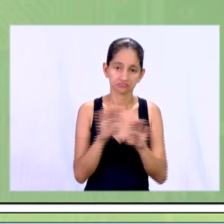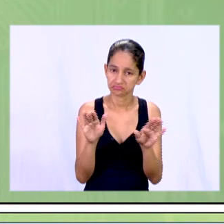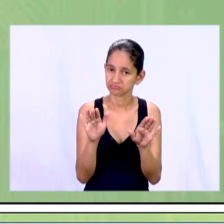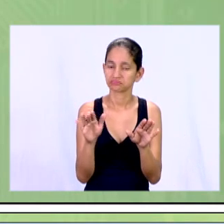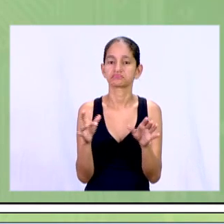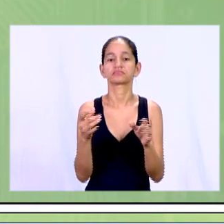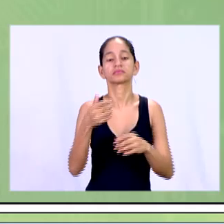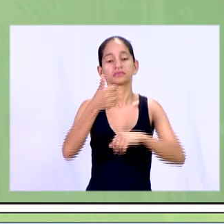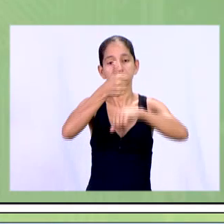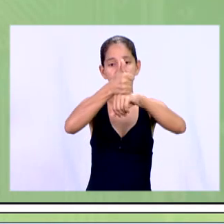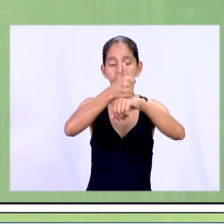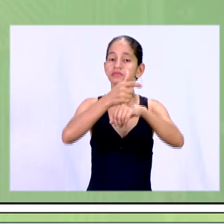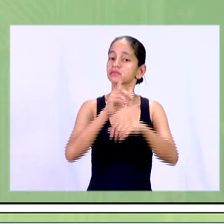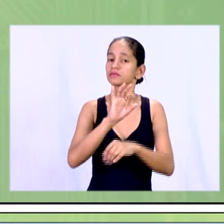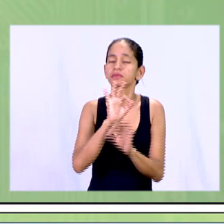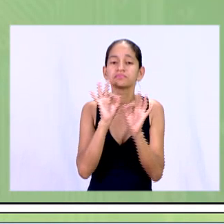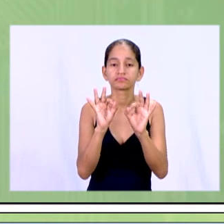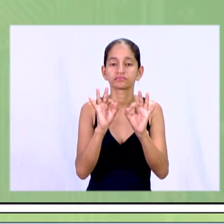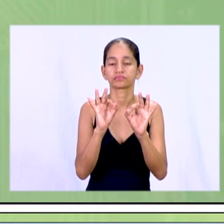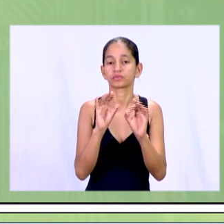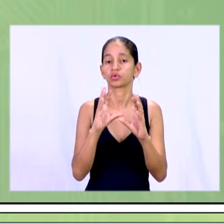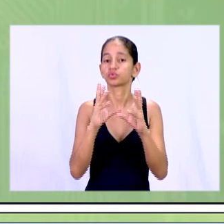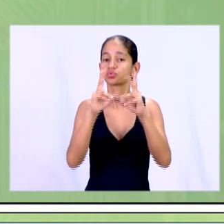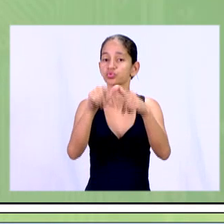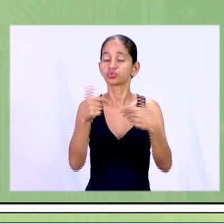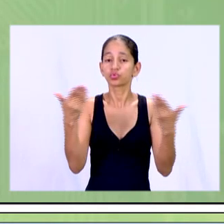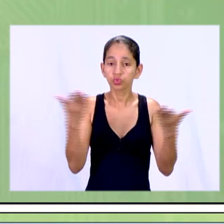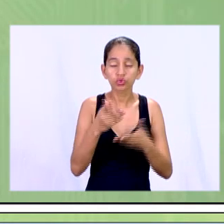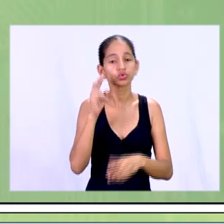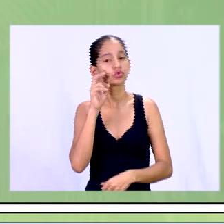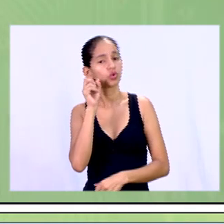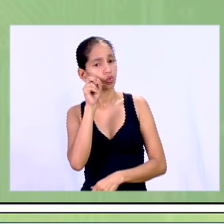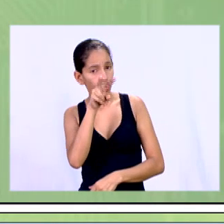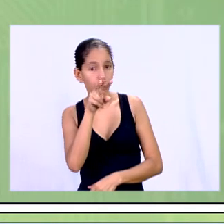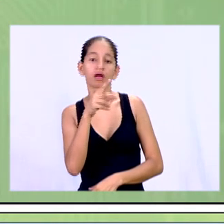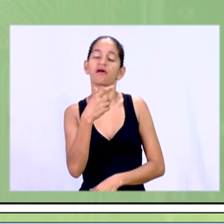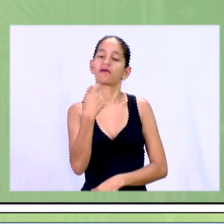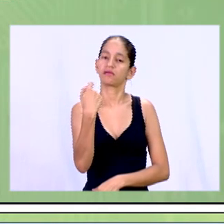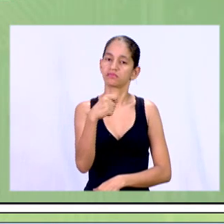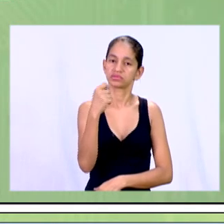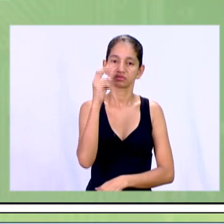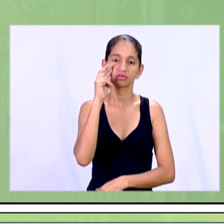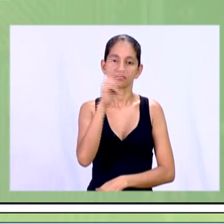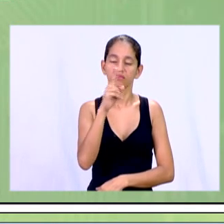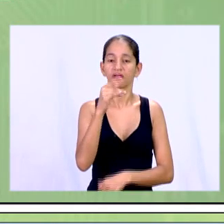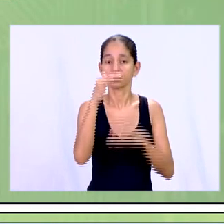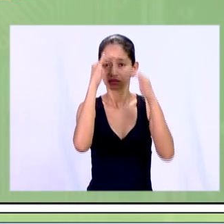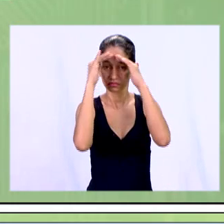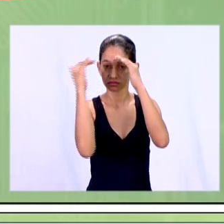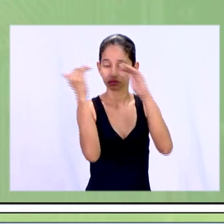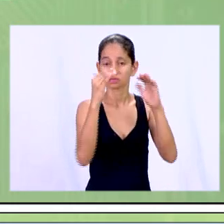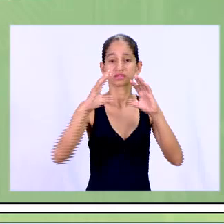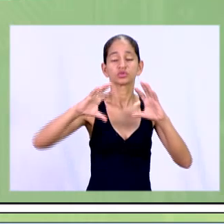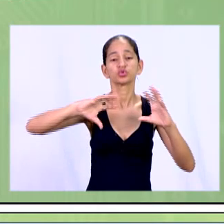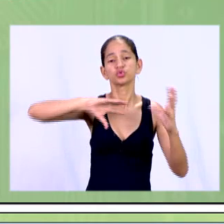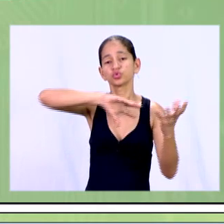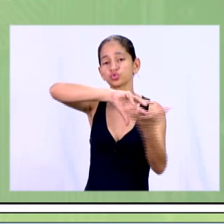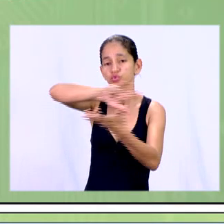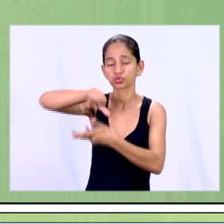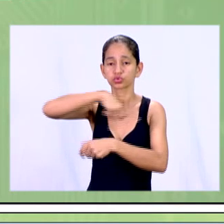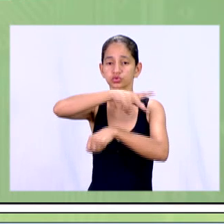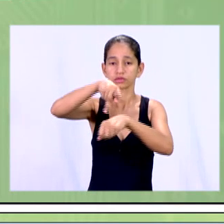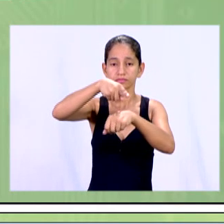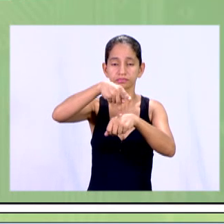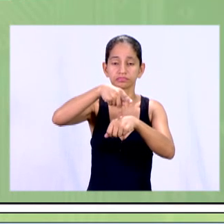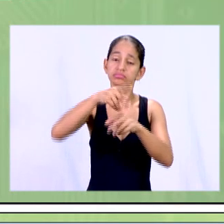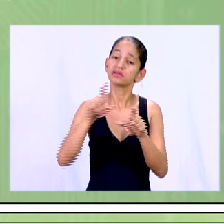podem tornar-se um grande critério para a nossa conduta ética de todos os povos e de todas as